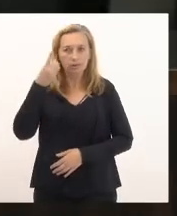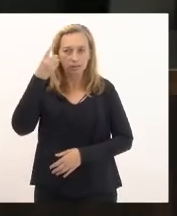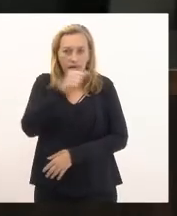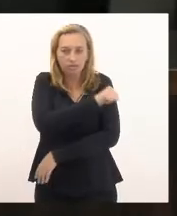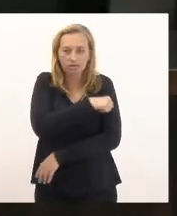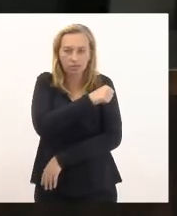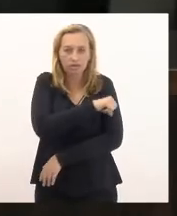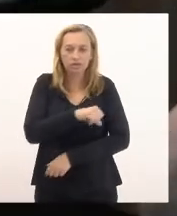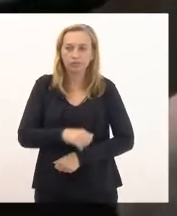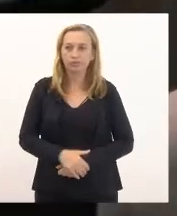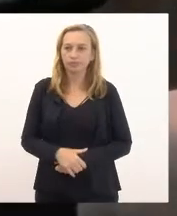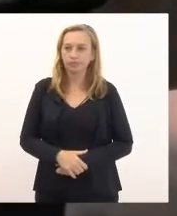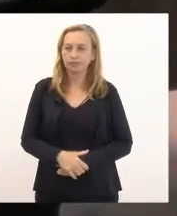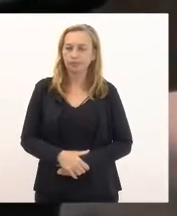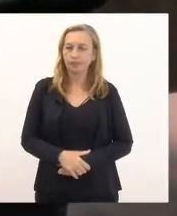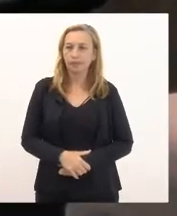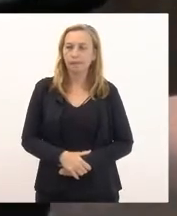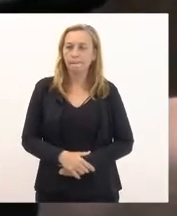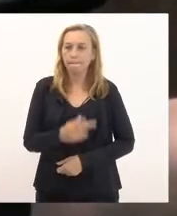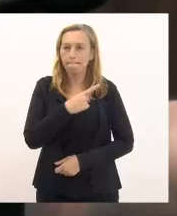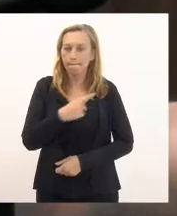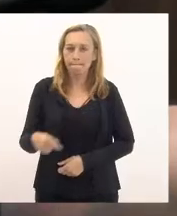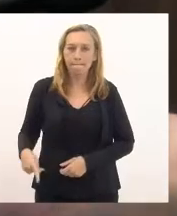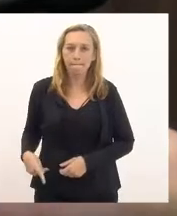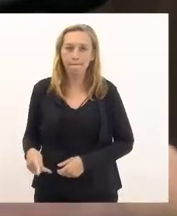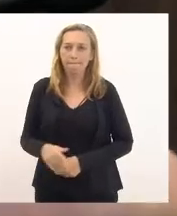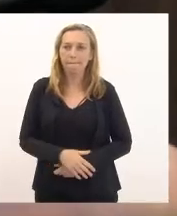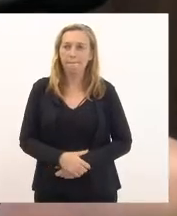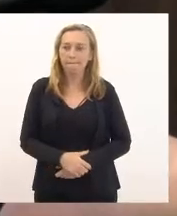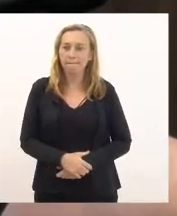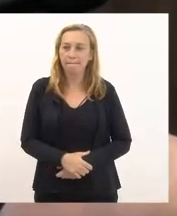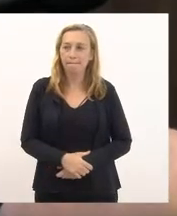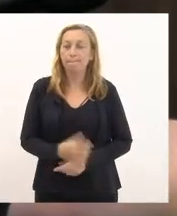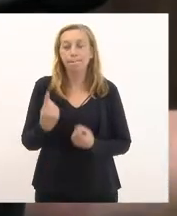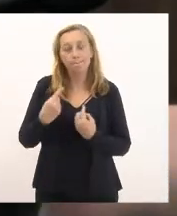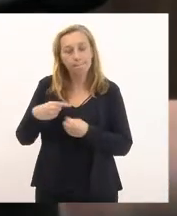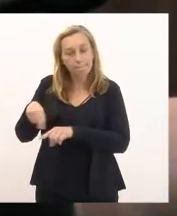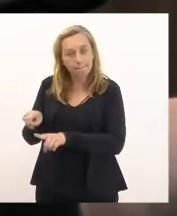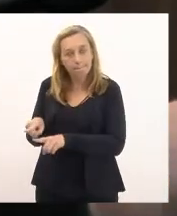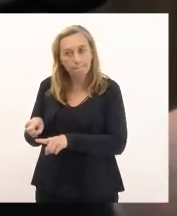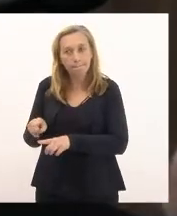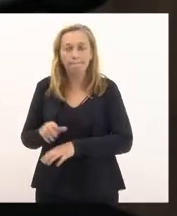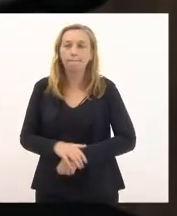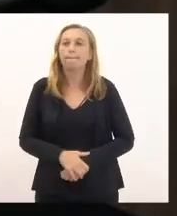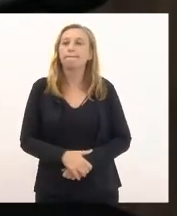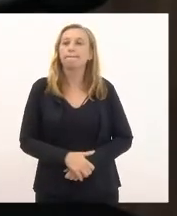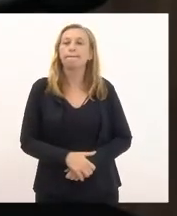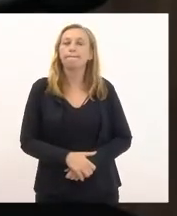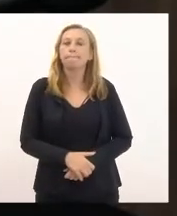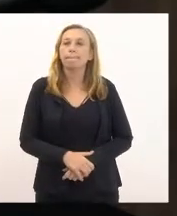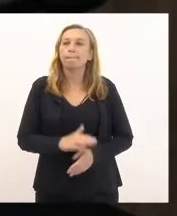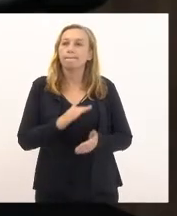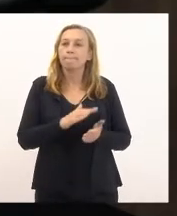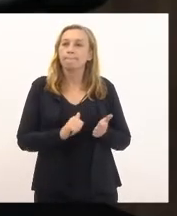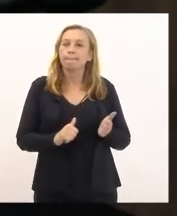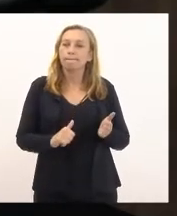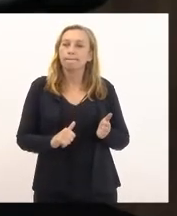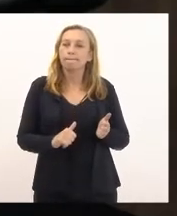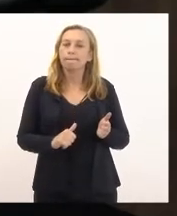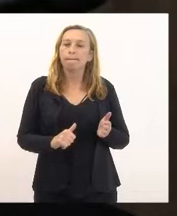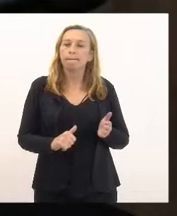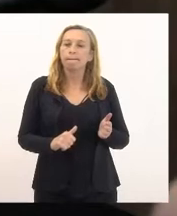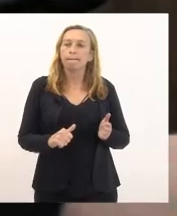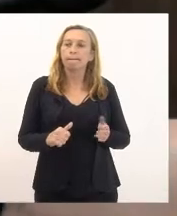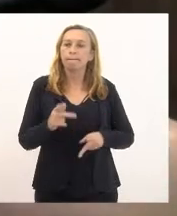enfermeira Rejane. Presidente, é contrário a retirar a população